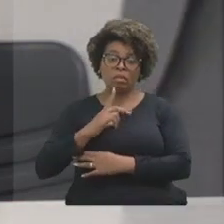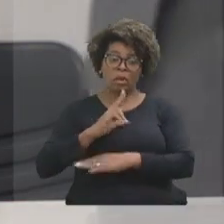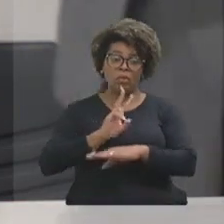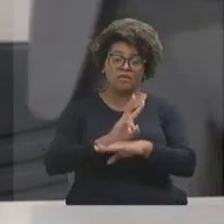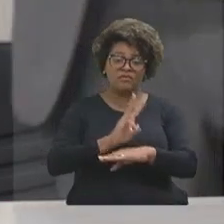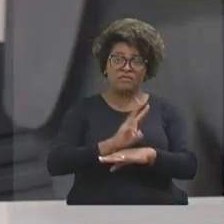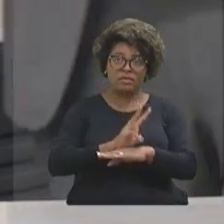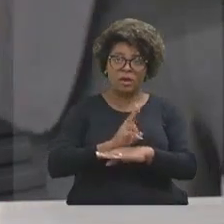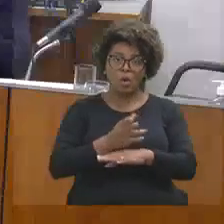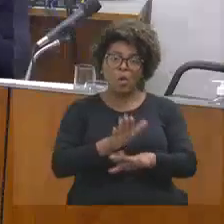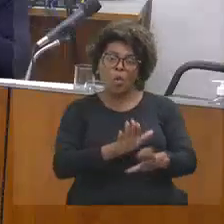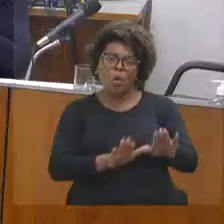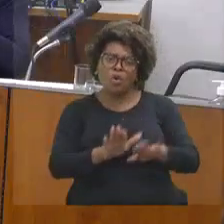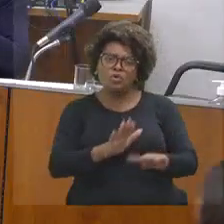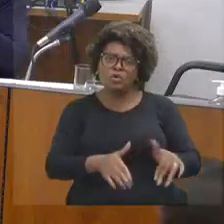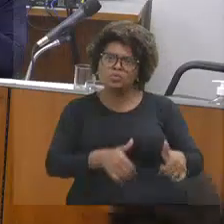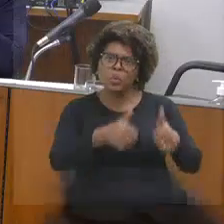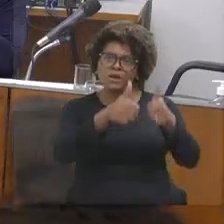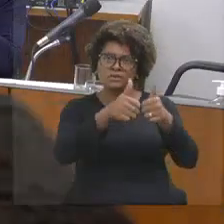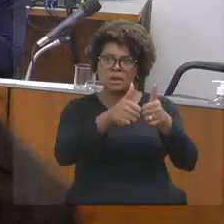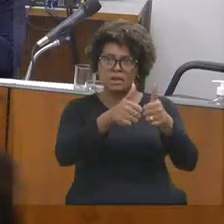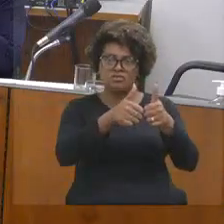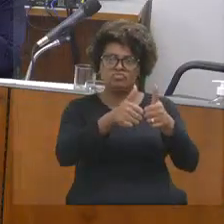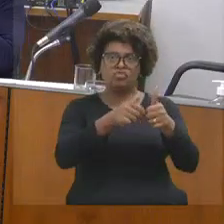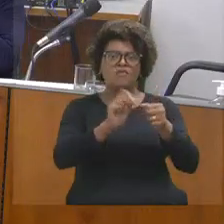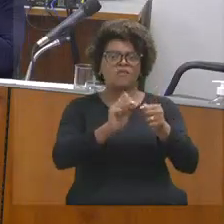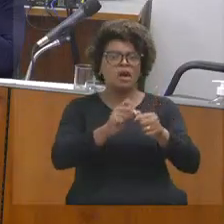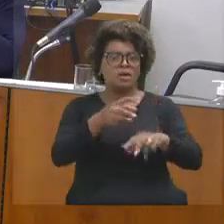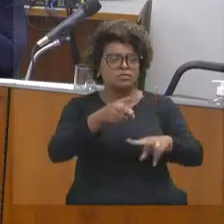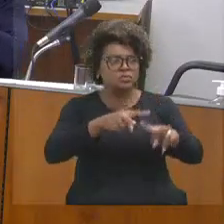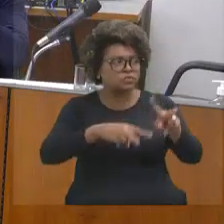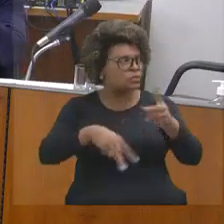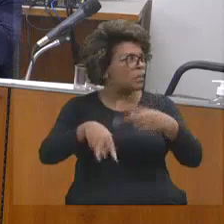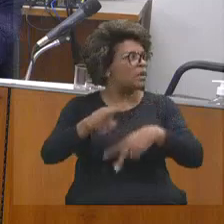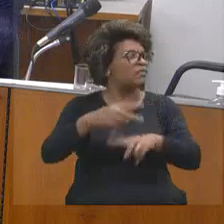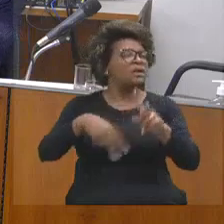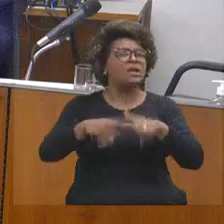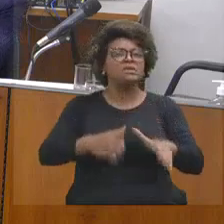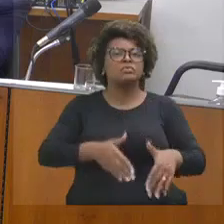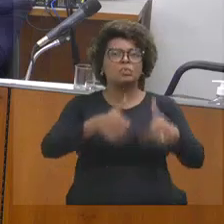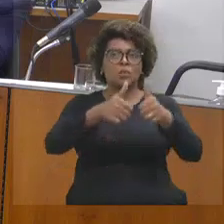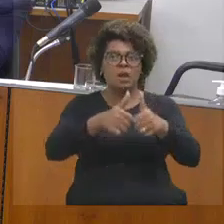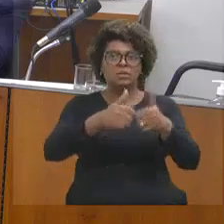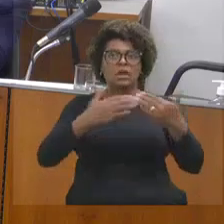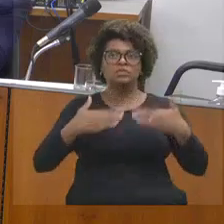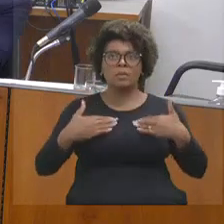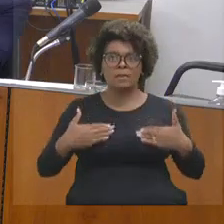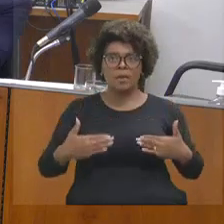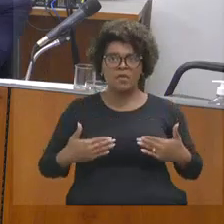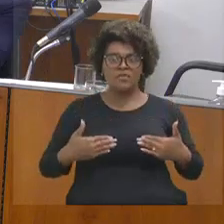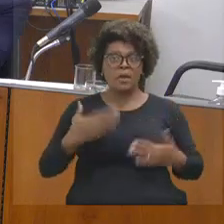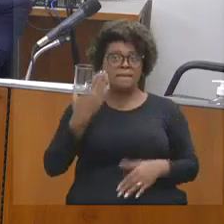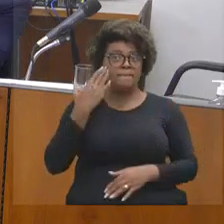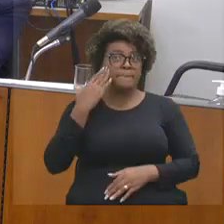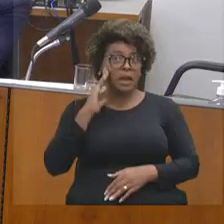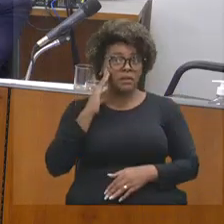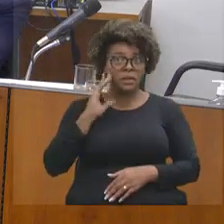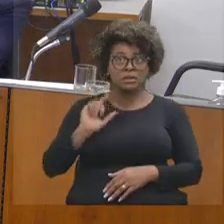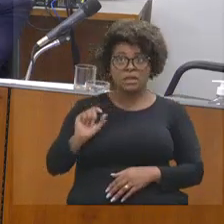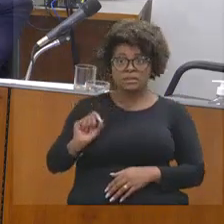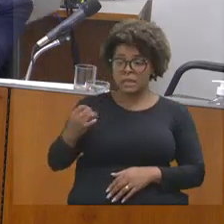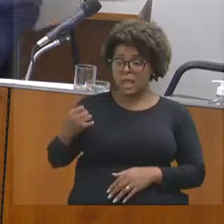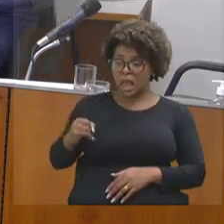a nossa área de vigilância ele faz uma avaliação de qualidade das mamografias para entender se aquele